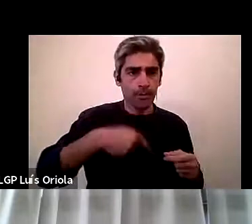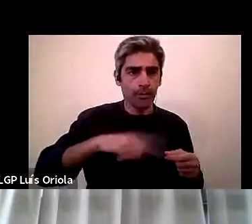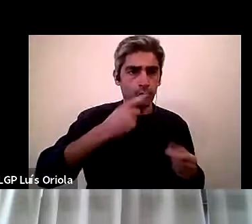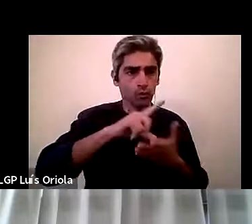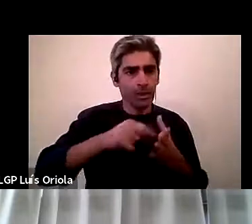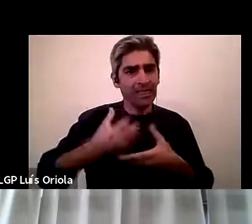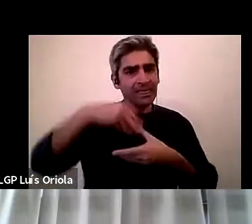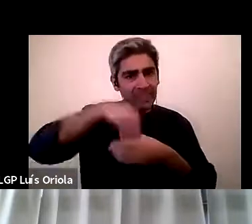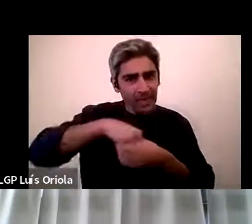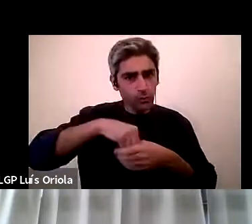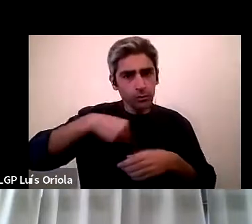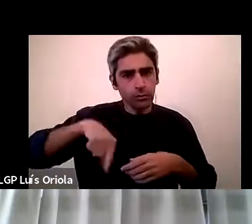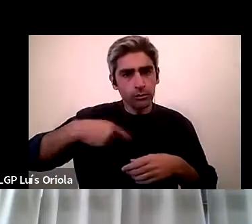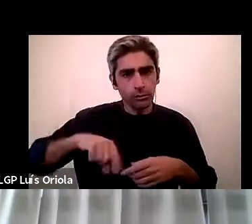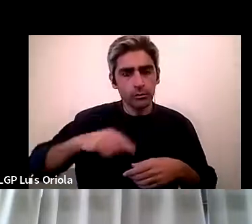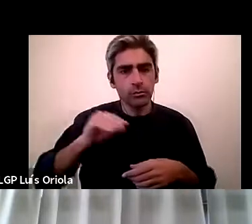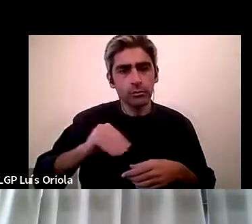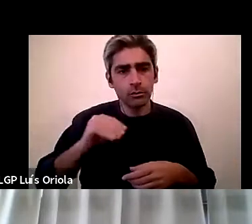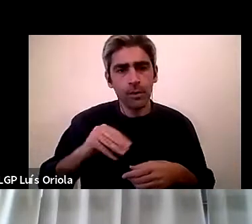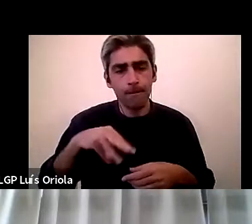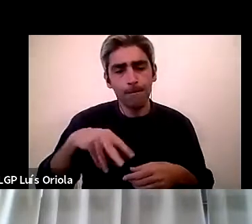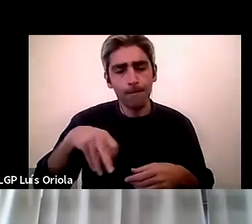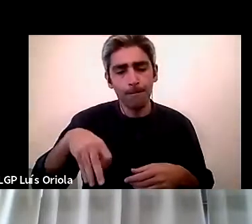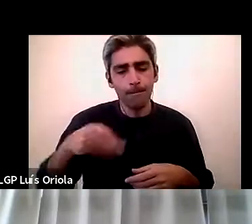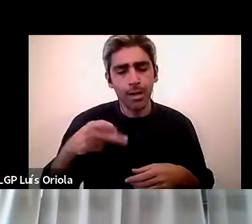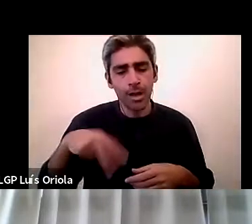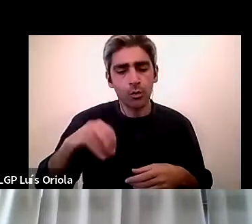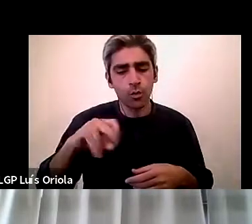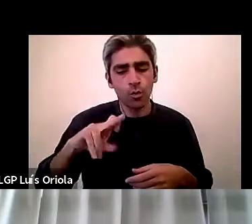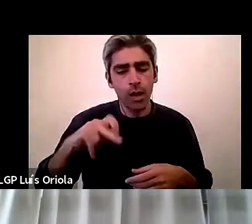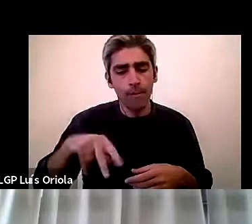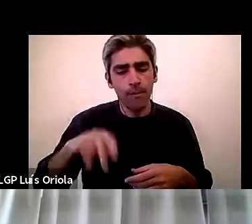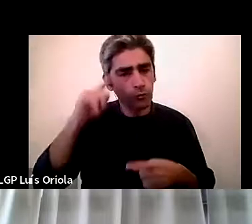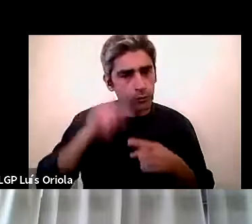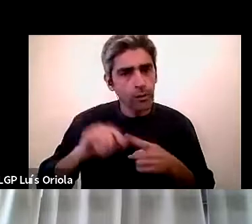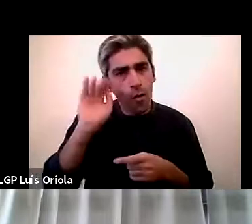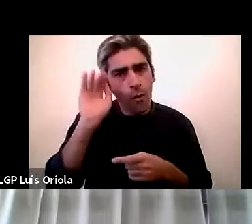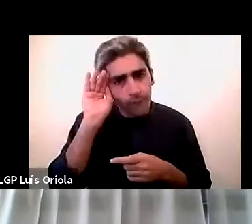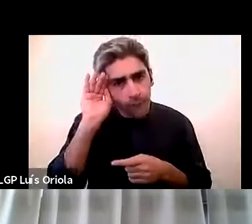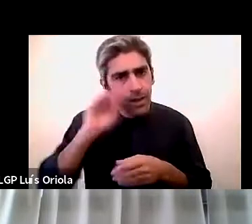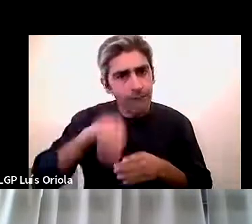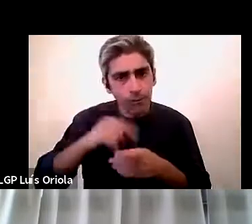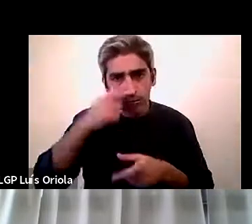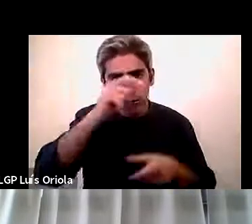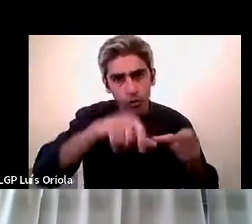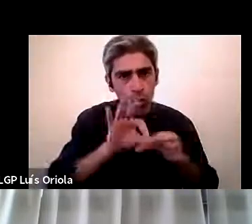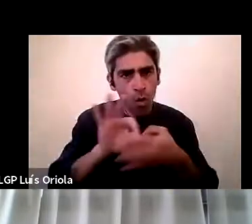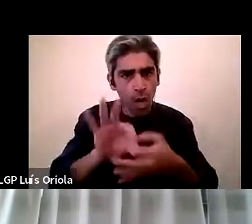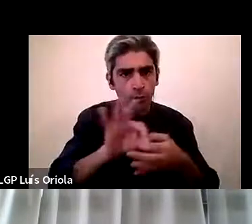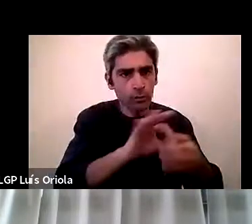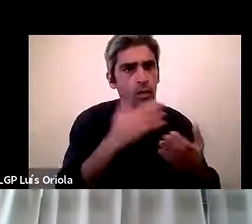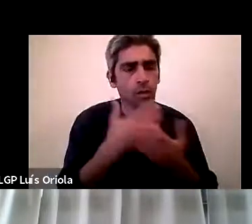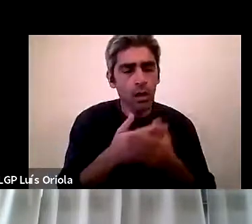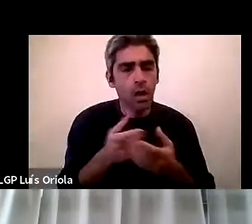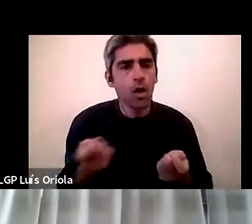interno, muito prosaicamente lhe chamamos Panorama, onde o objetivo é ouvir e envolver os colaboradores para construir uma organização que seja